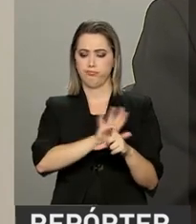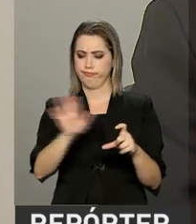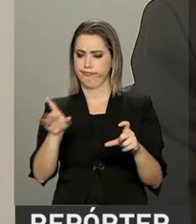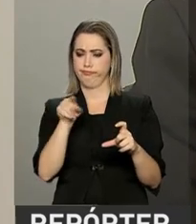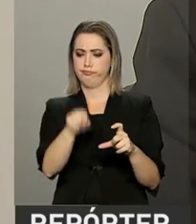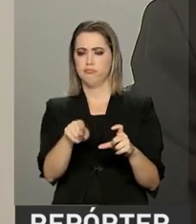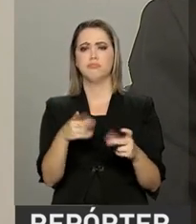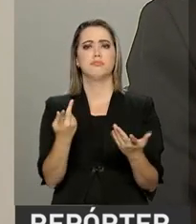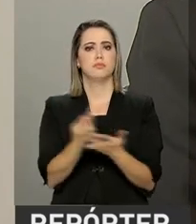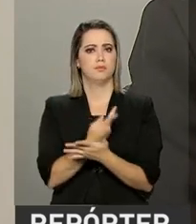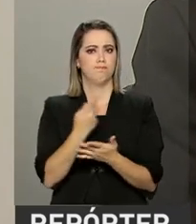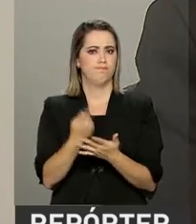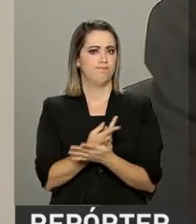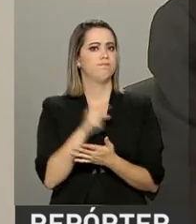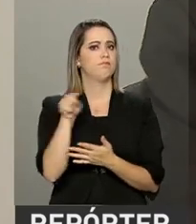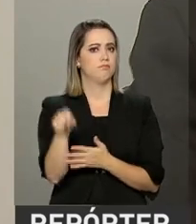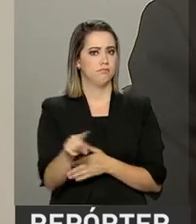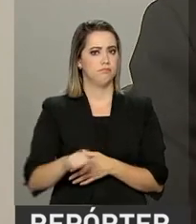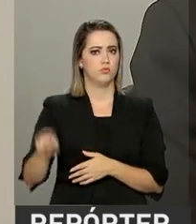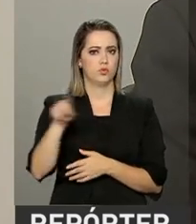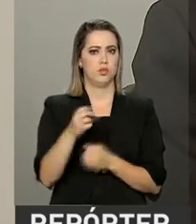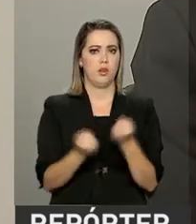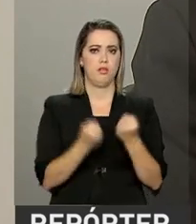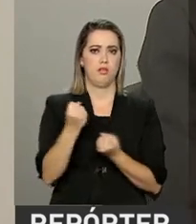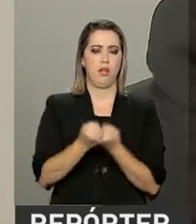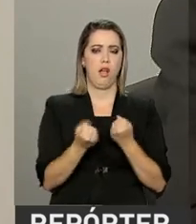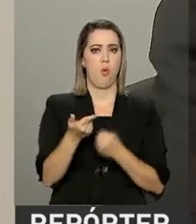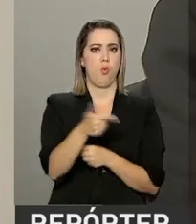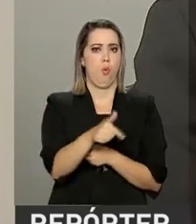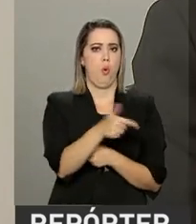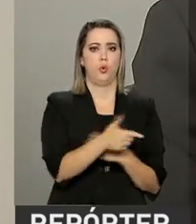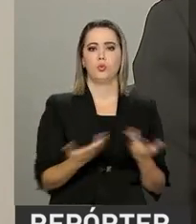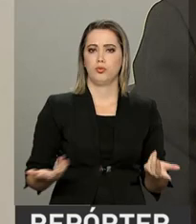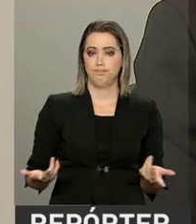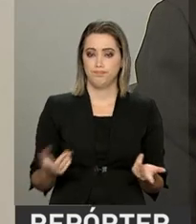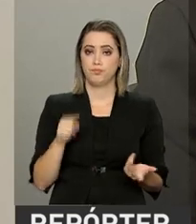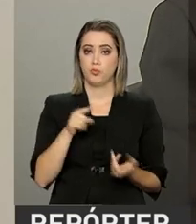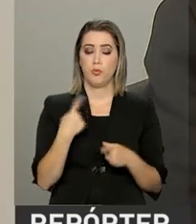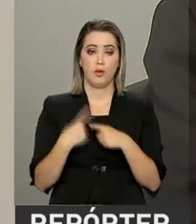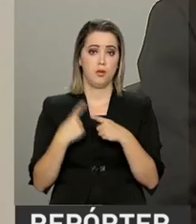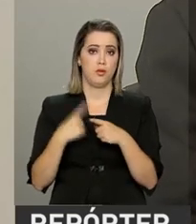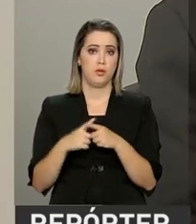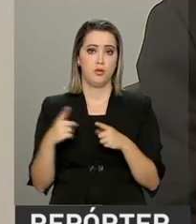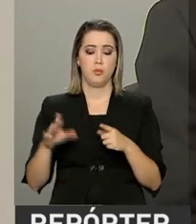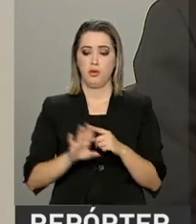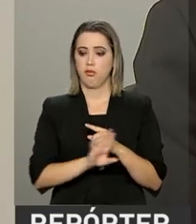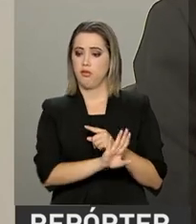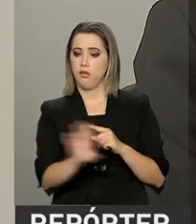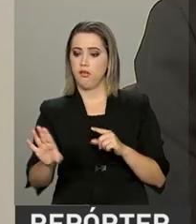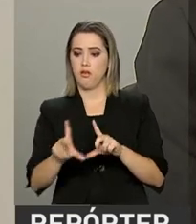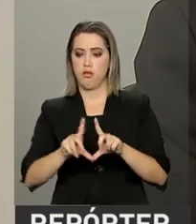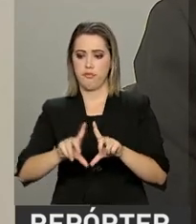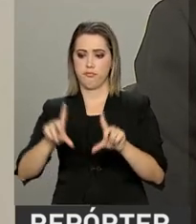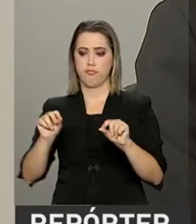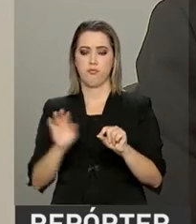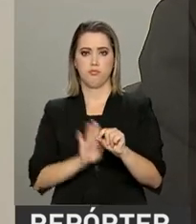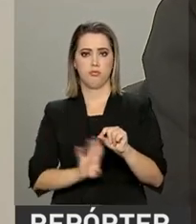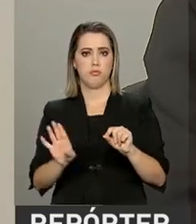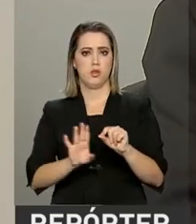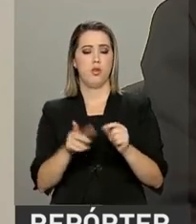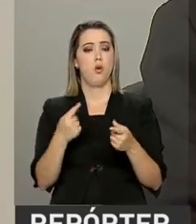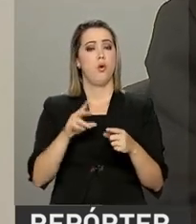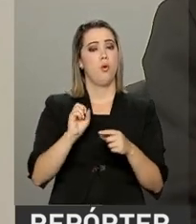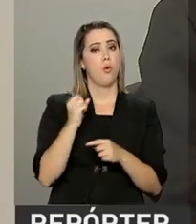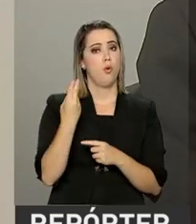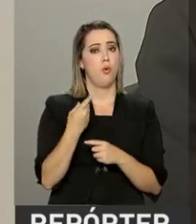imagem não corresponde exatamente ao seu veículo, quer seja porque tem um adesivo que o seu veículo não tem,